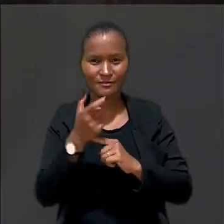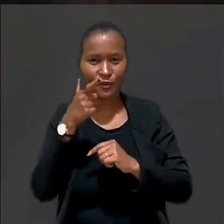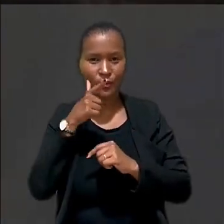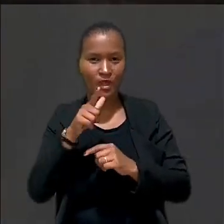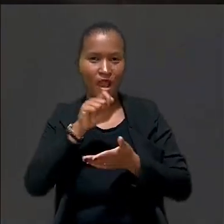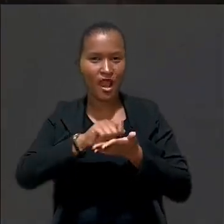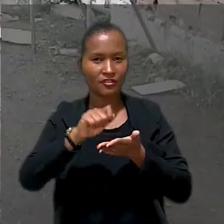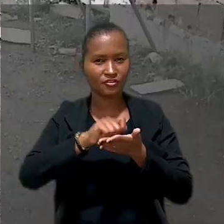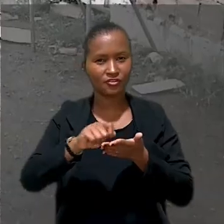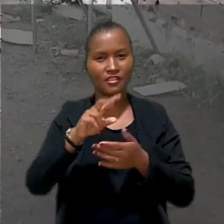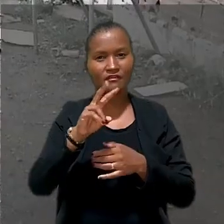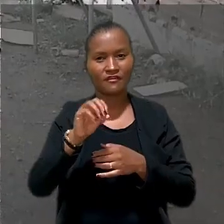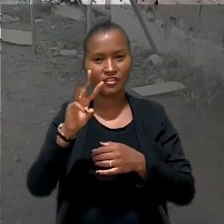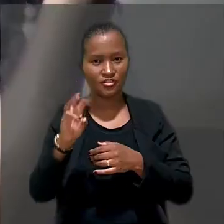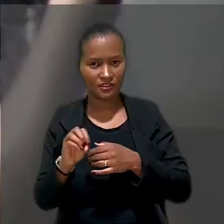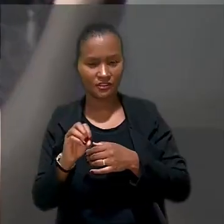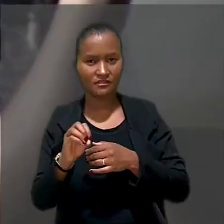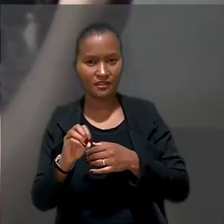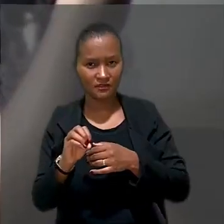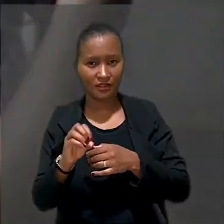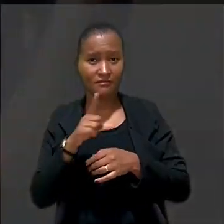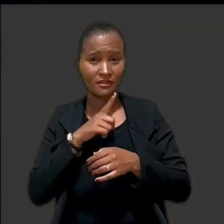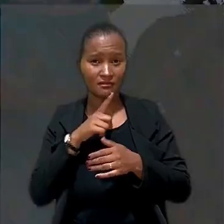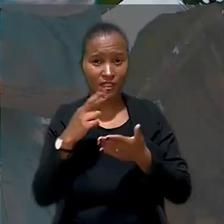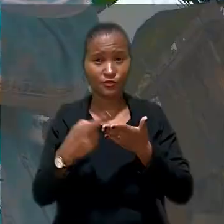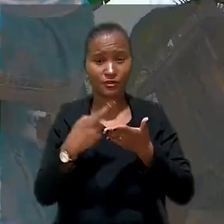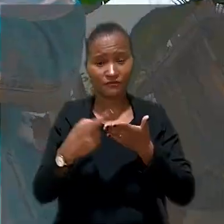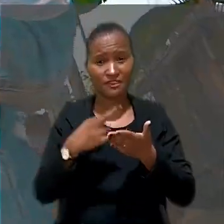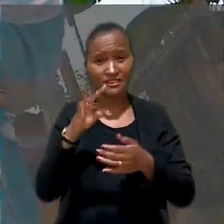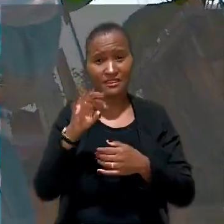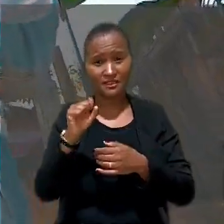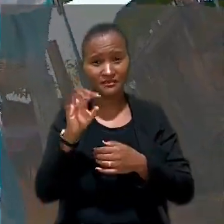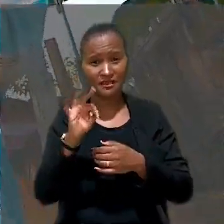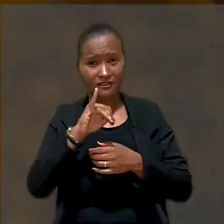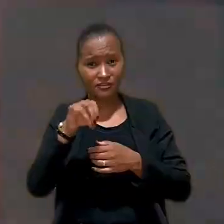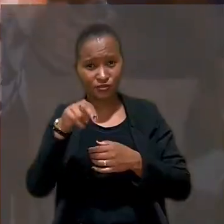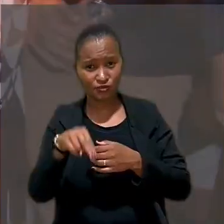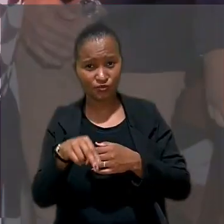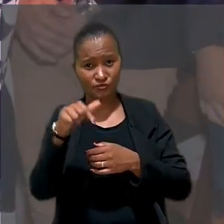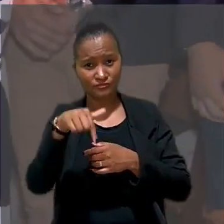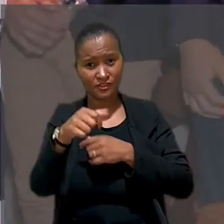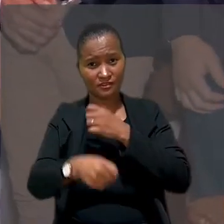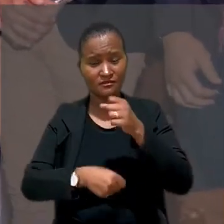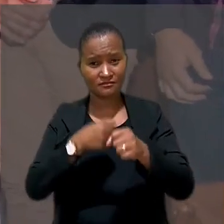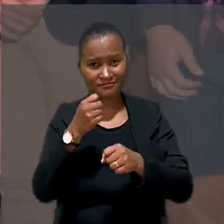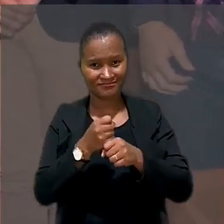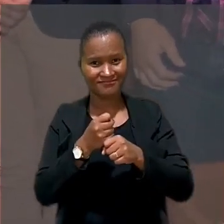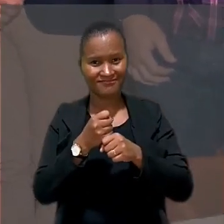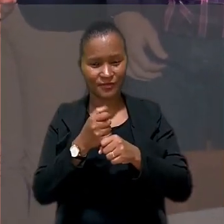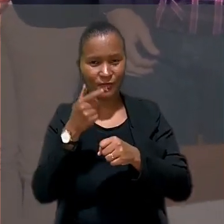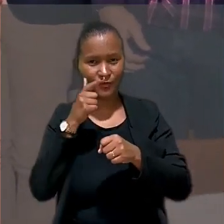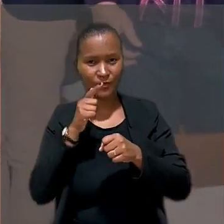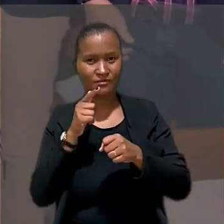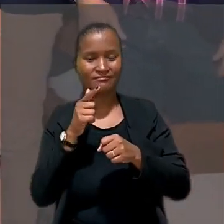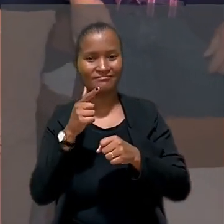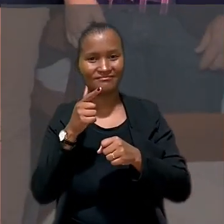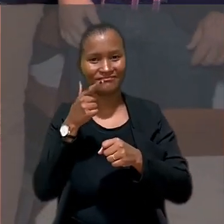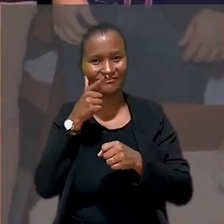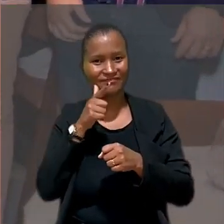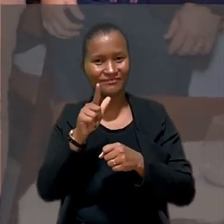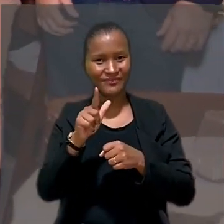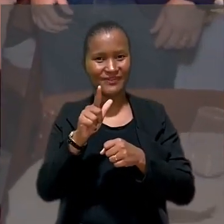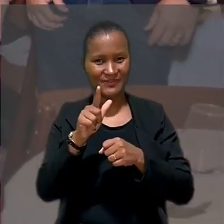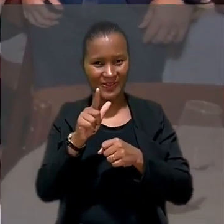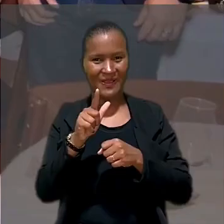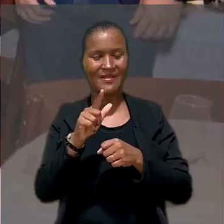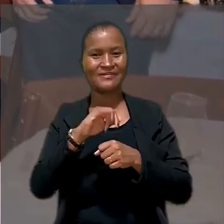para o Cumprimento da Agenda 2030, veiculada pelo Revista TST em junho deste ano, venceu a etapa distrital do 10º Prêmio Sebrae